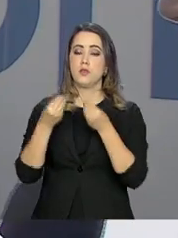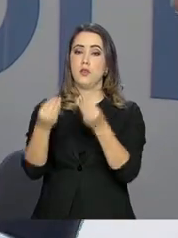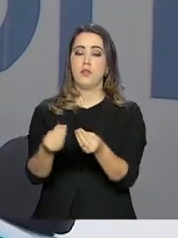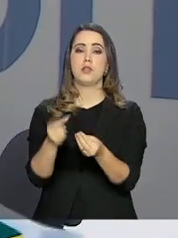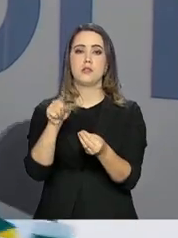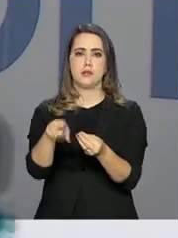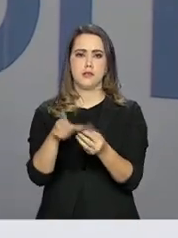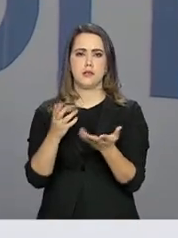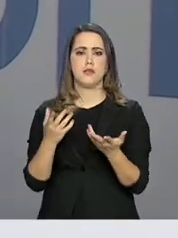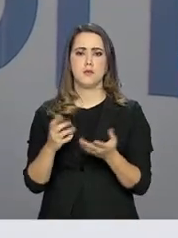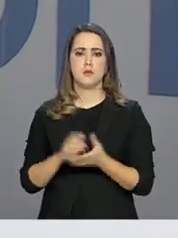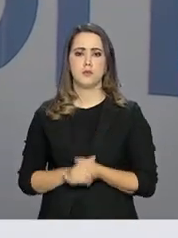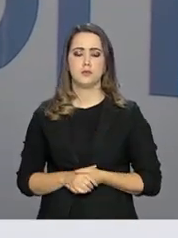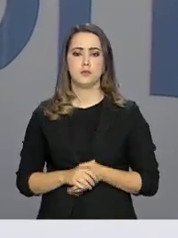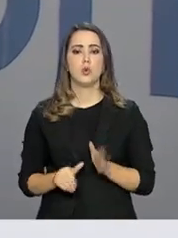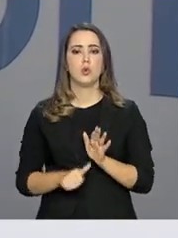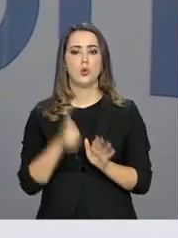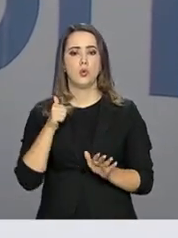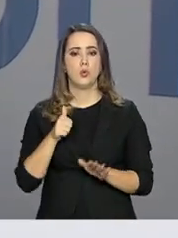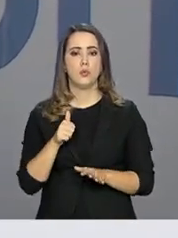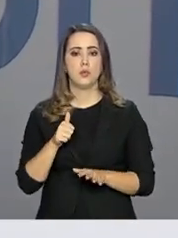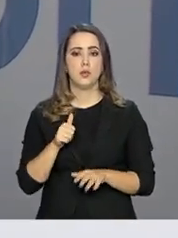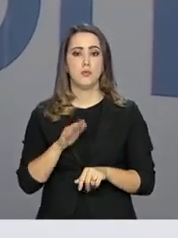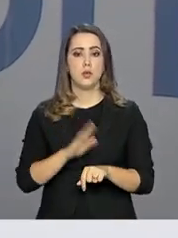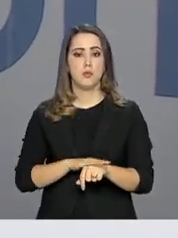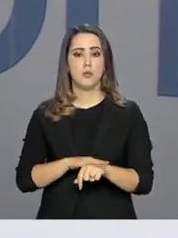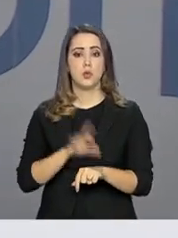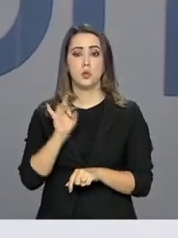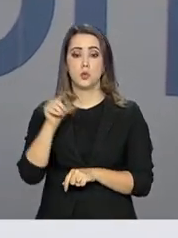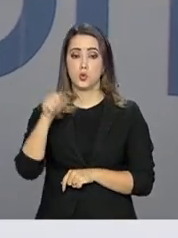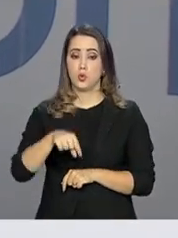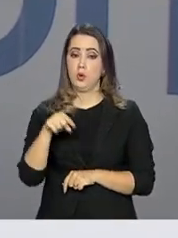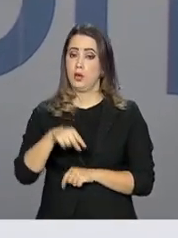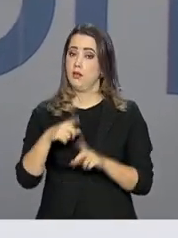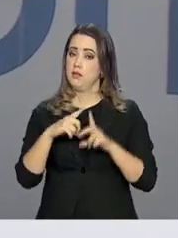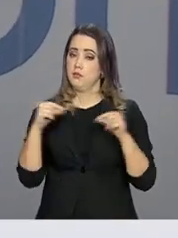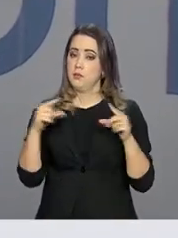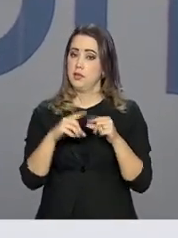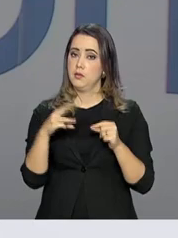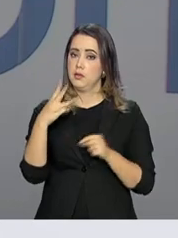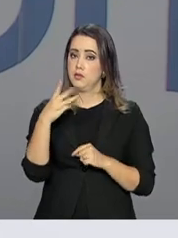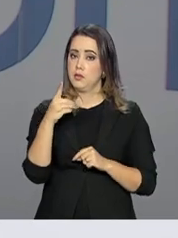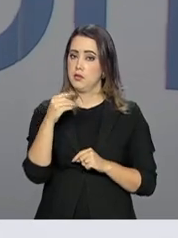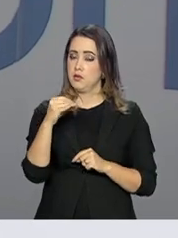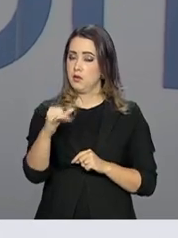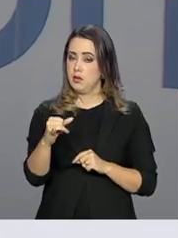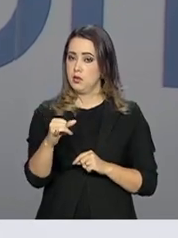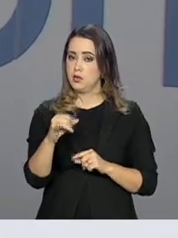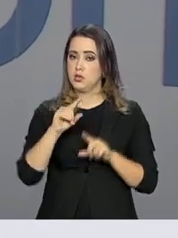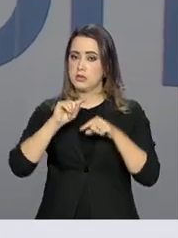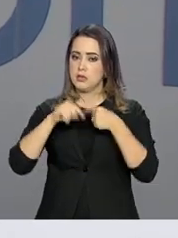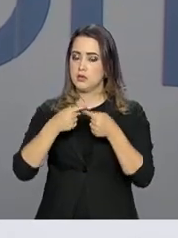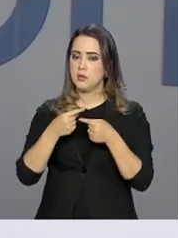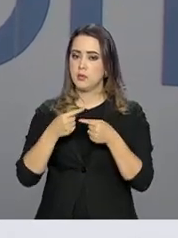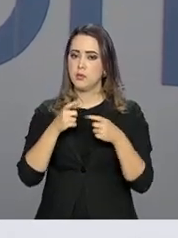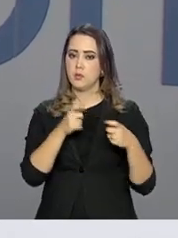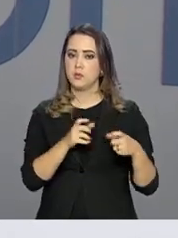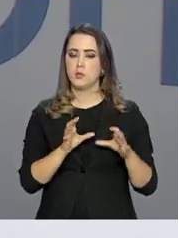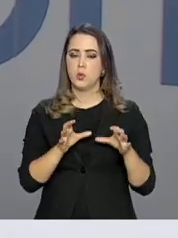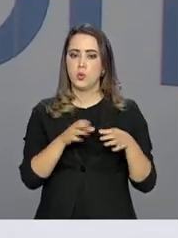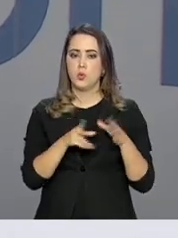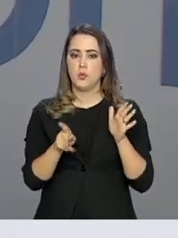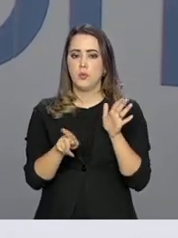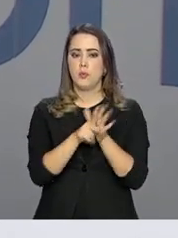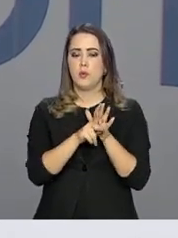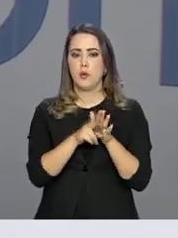do cidadão para o novo documento no primeiro momento só essa agência que de brasília nos primeiros 30 dias o ex piloto e para os empregados do correio